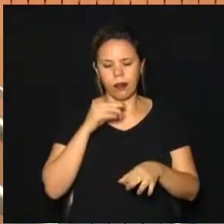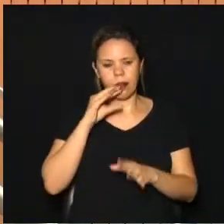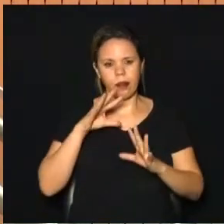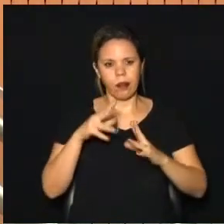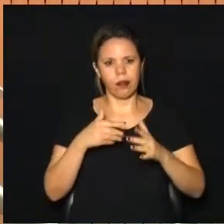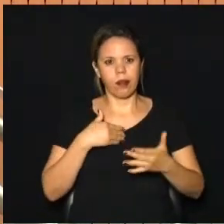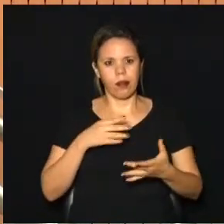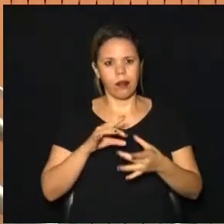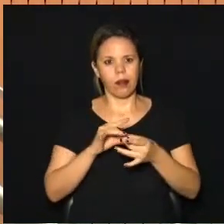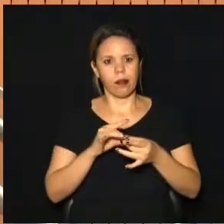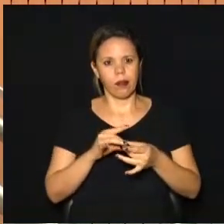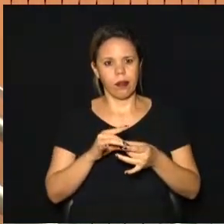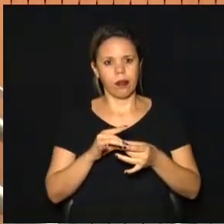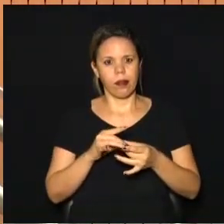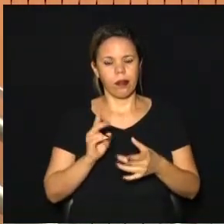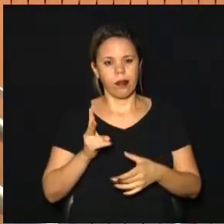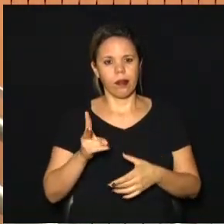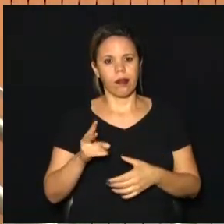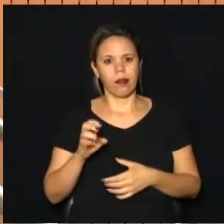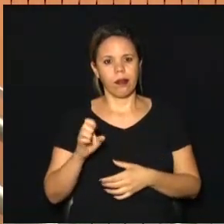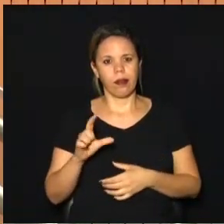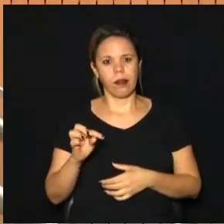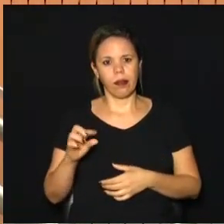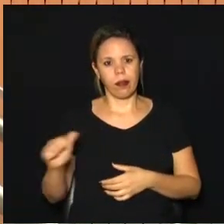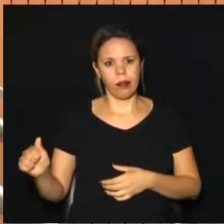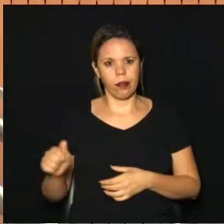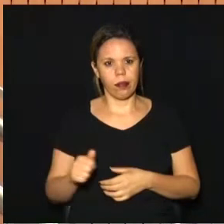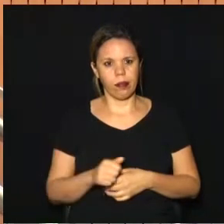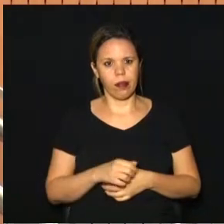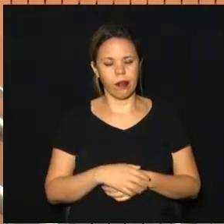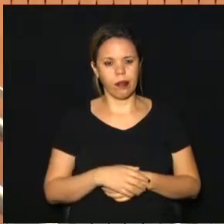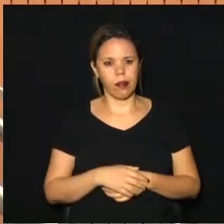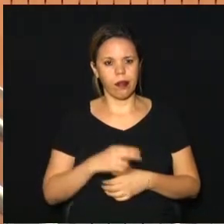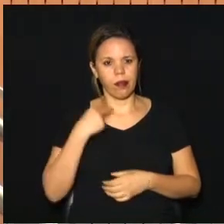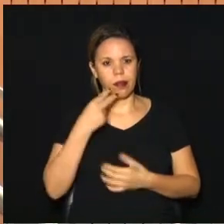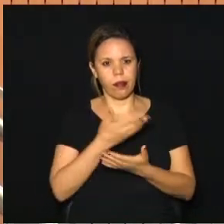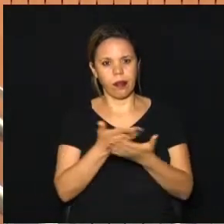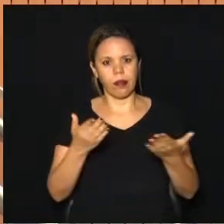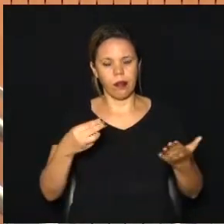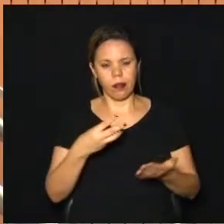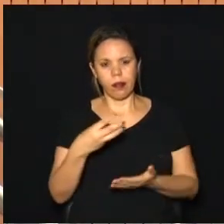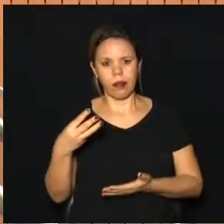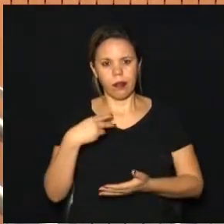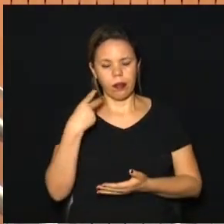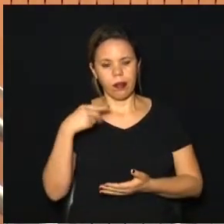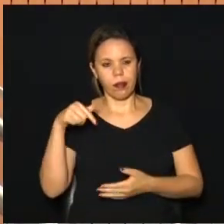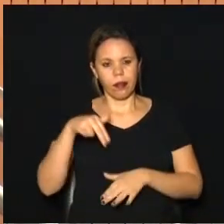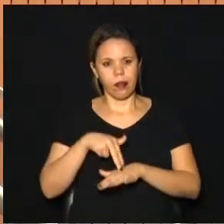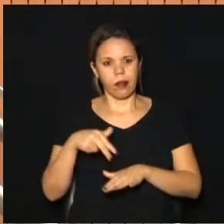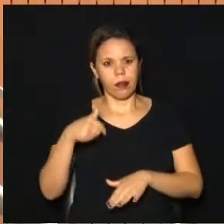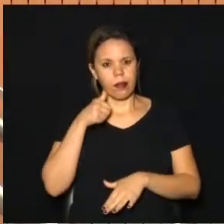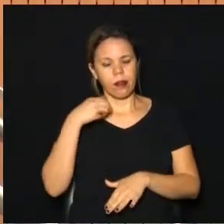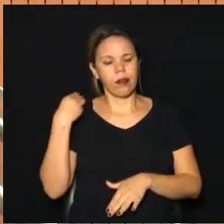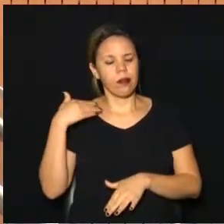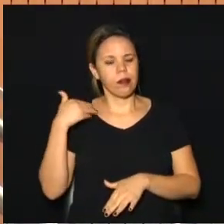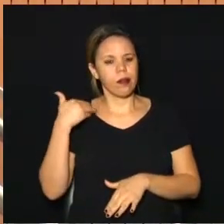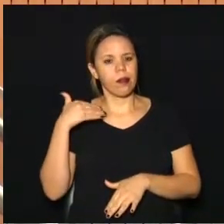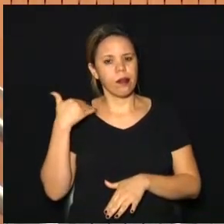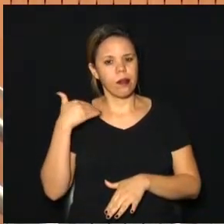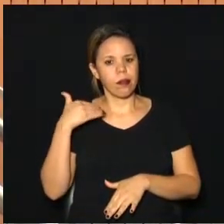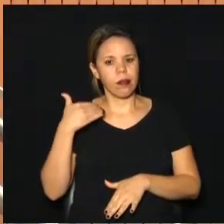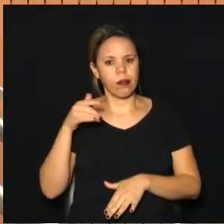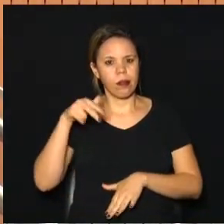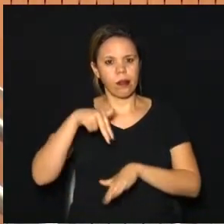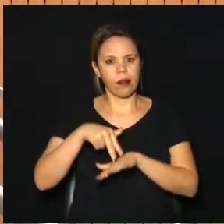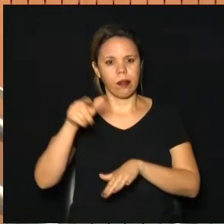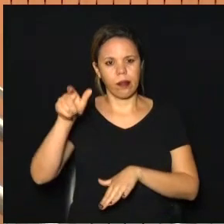a minha parceira de sempre, a Estela, e os vereadores, né, os 33 vereadores, a vereadora Mariana, na